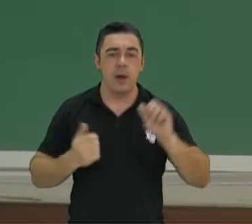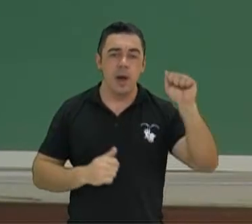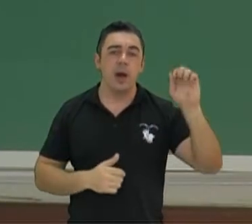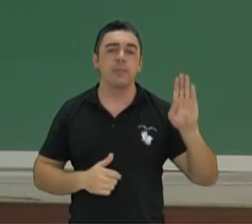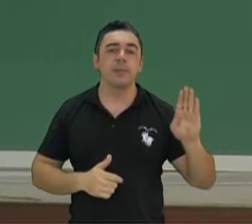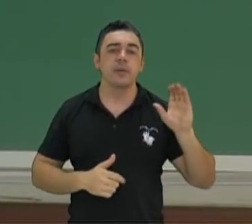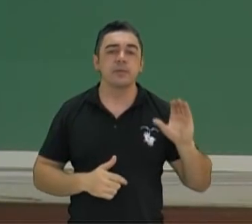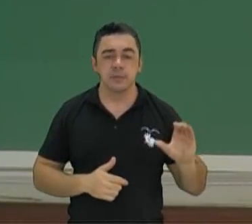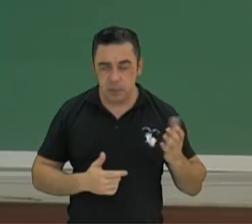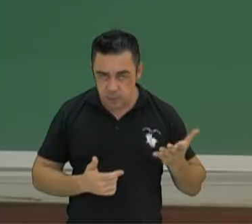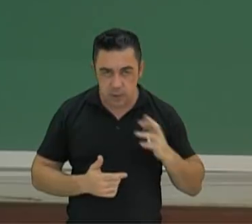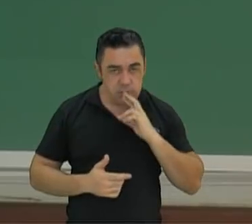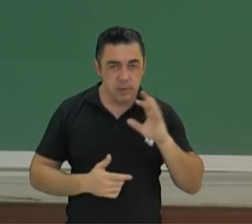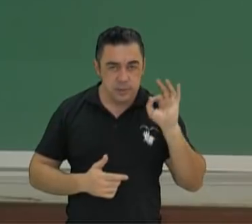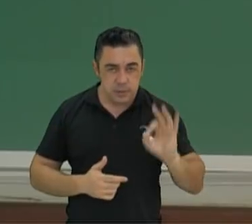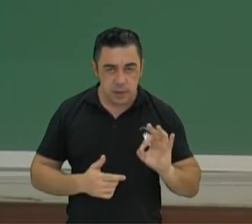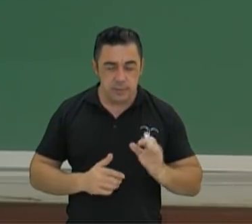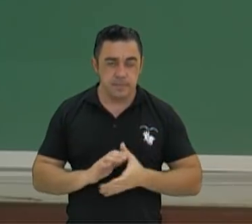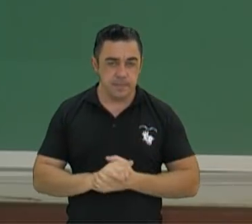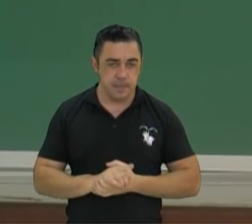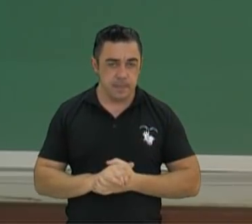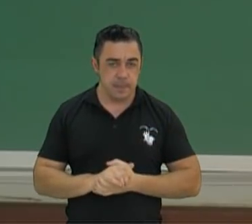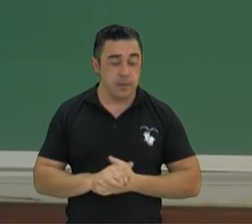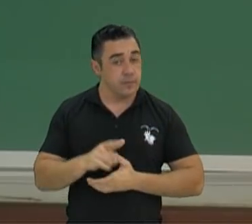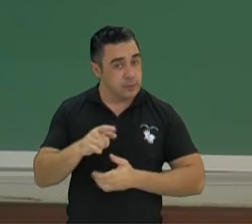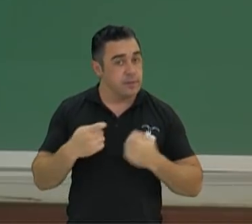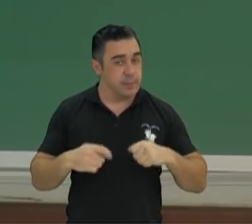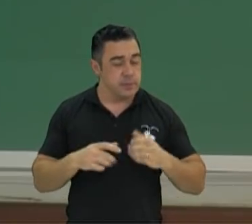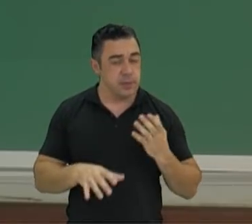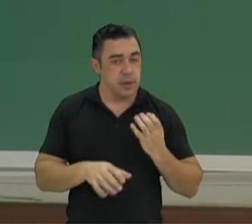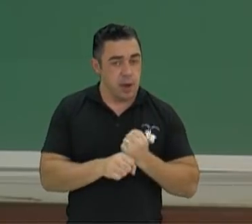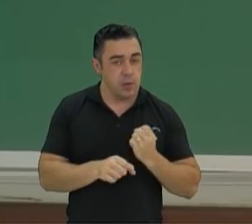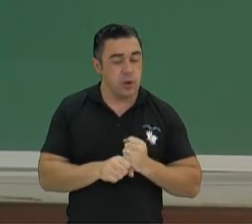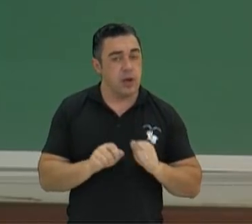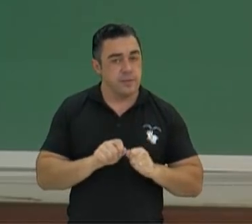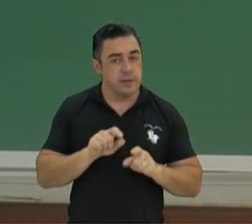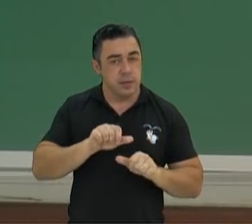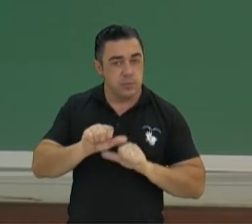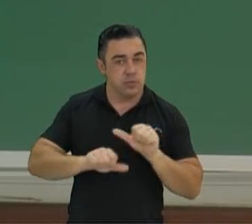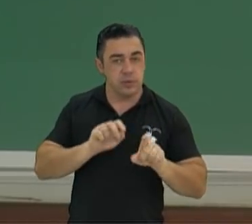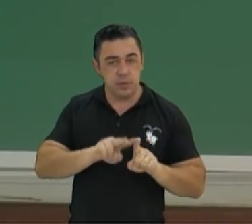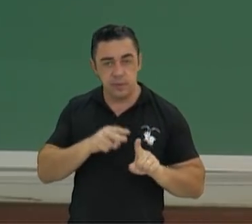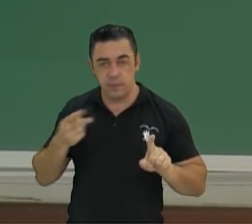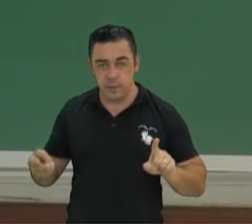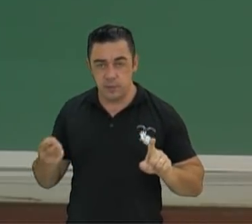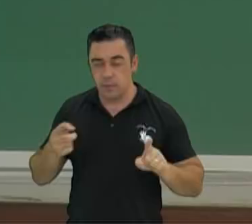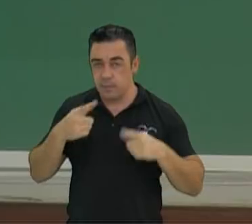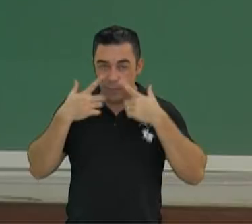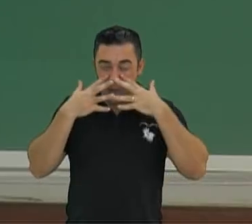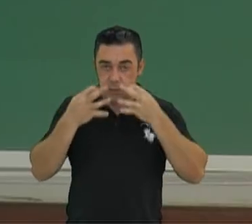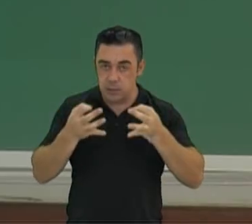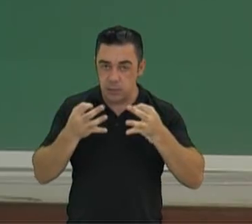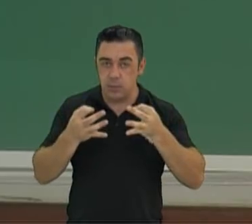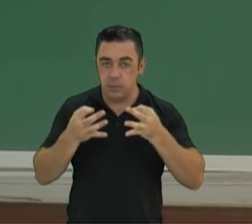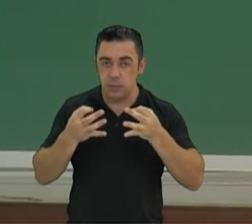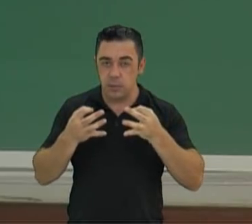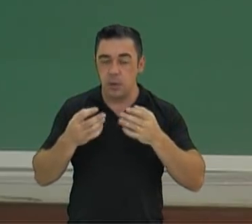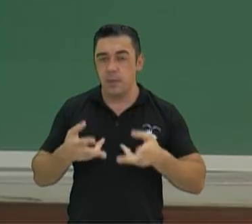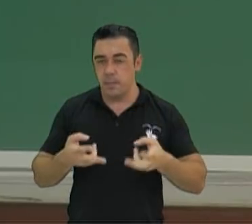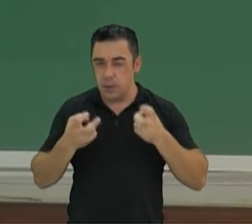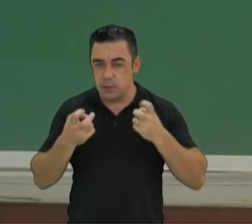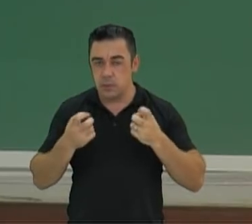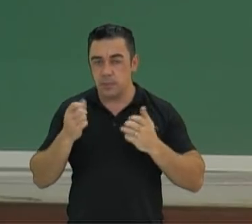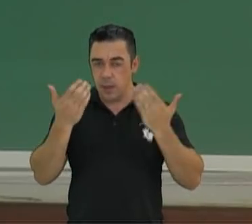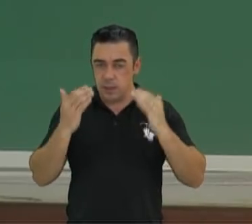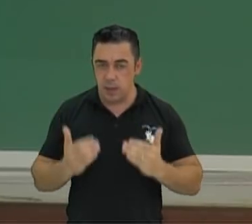das alternativas são as corretas. Vai ter que usar transformação de medida, hein? Presta atenção, interpretação